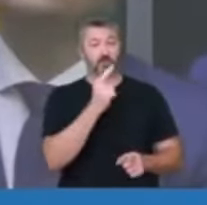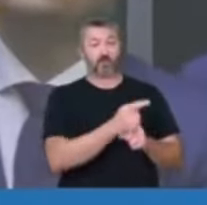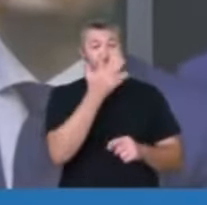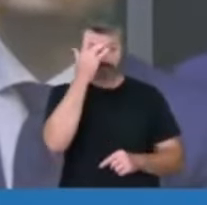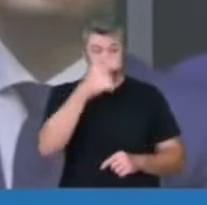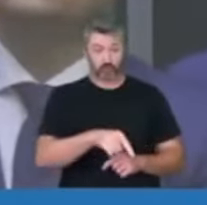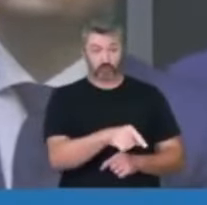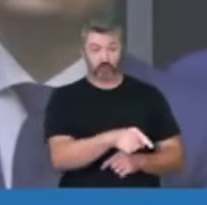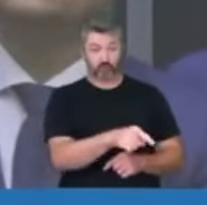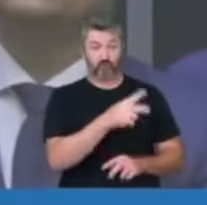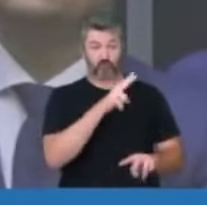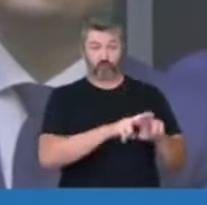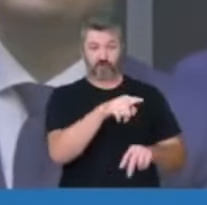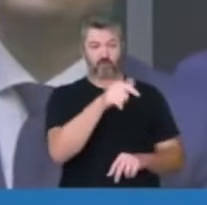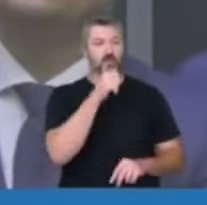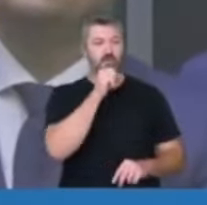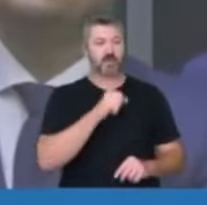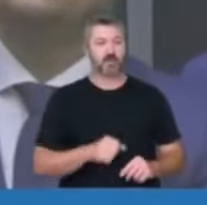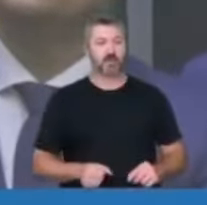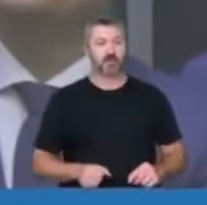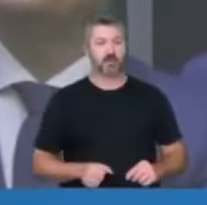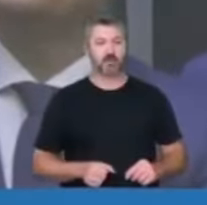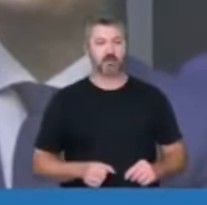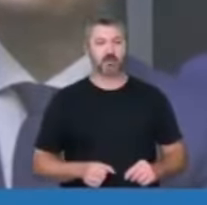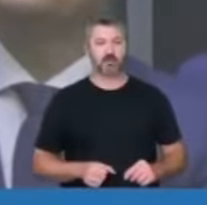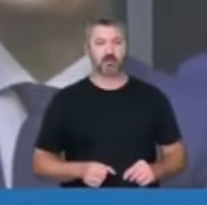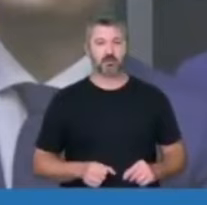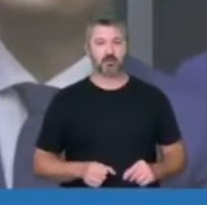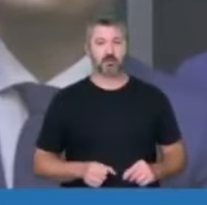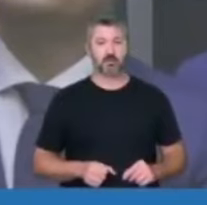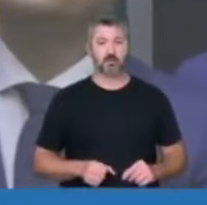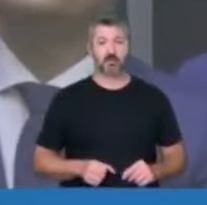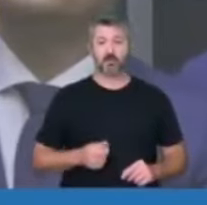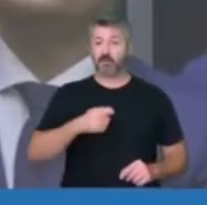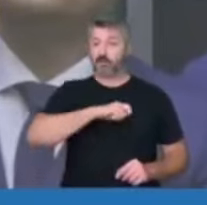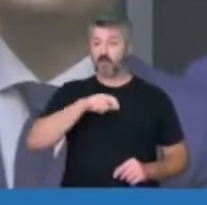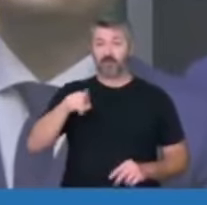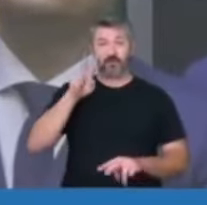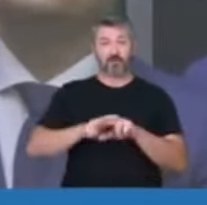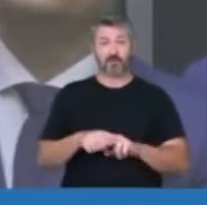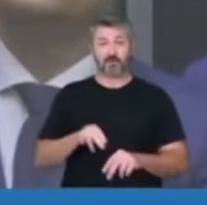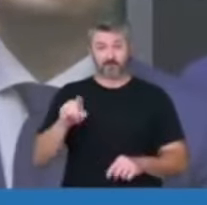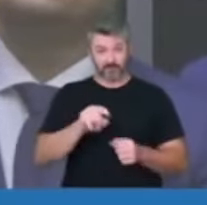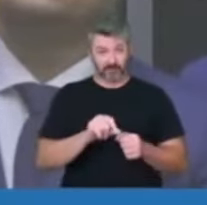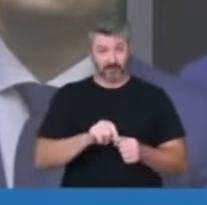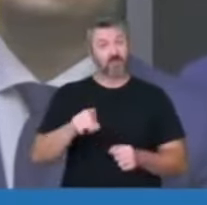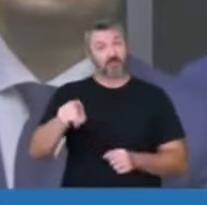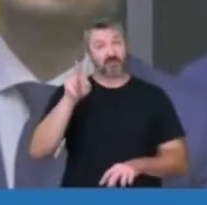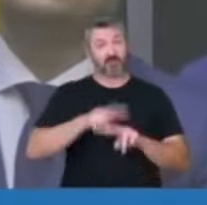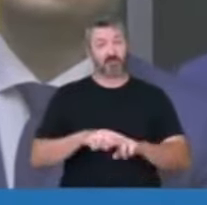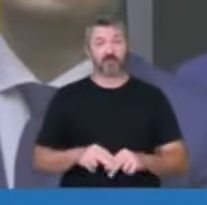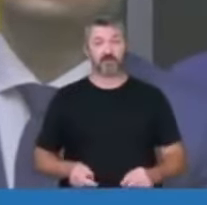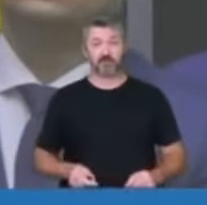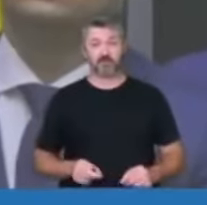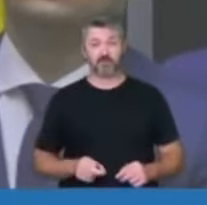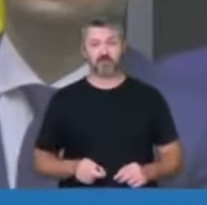de fumo, eu vou prender a sua mãe. Você vai para a cadeia, delegado. Se você fizer isso, você vai para a cadeia.